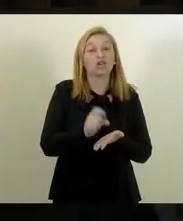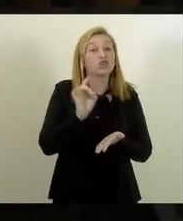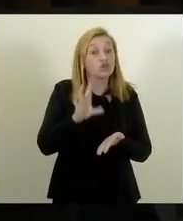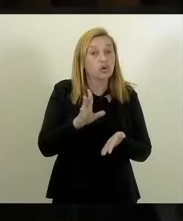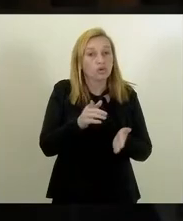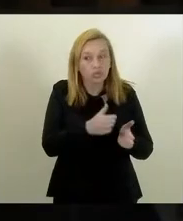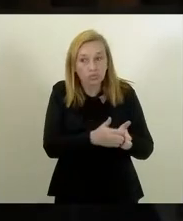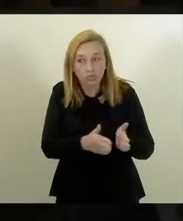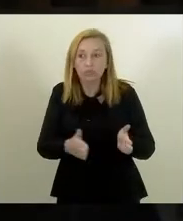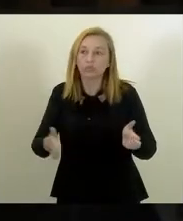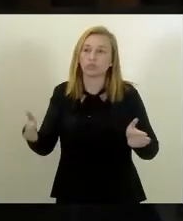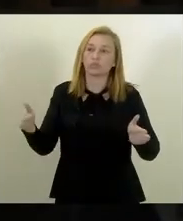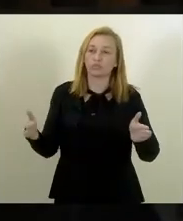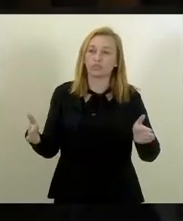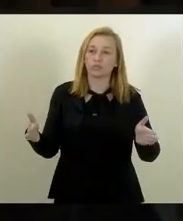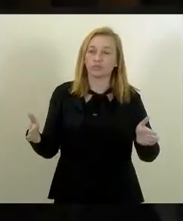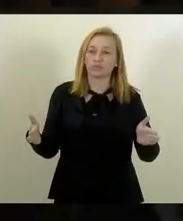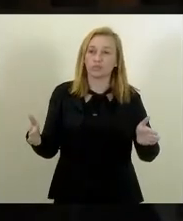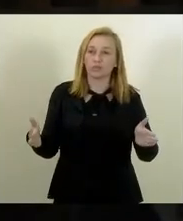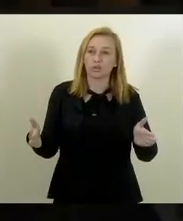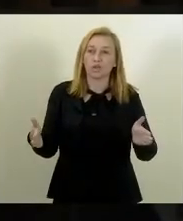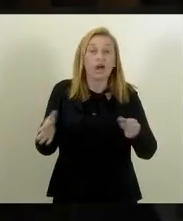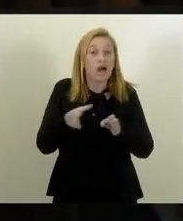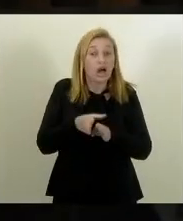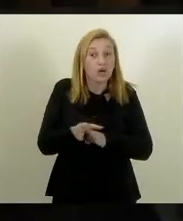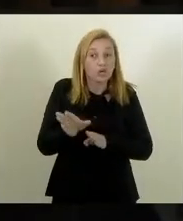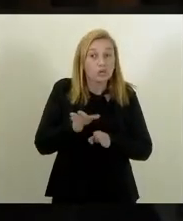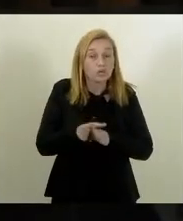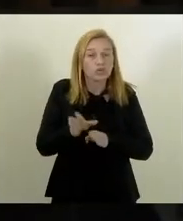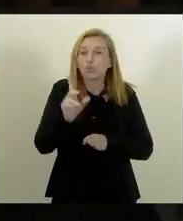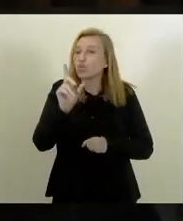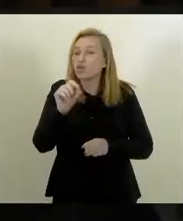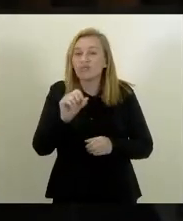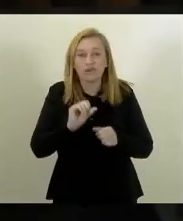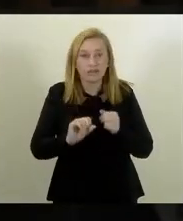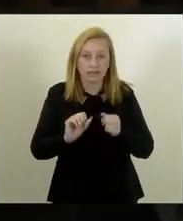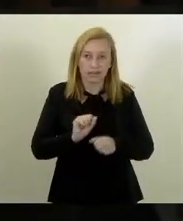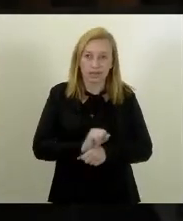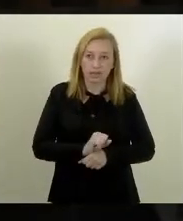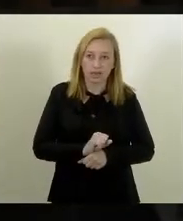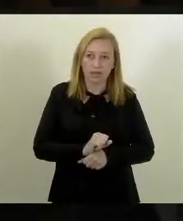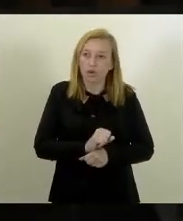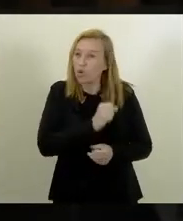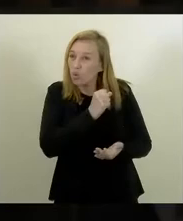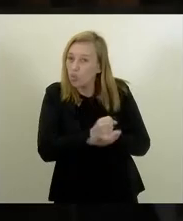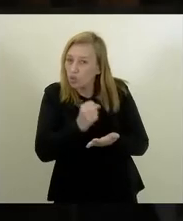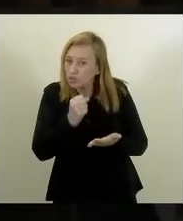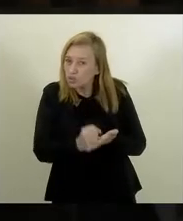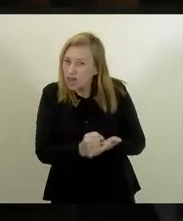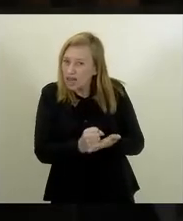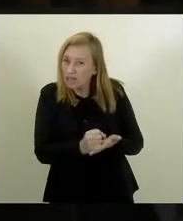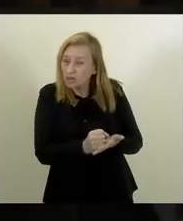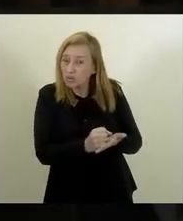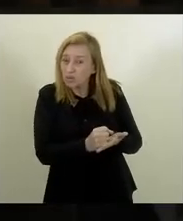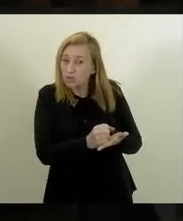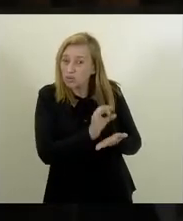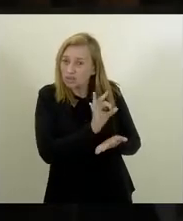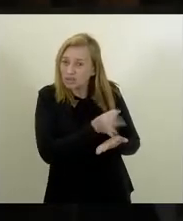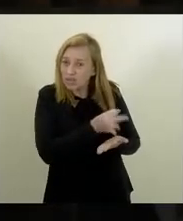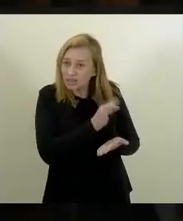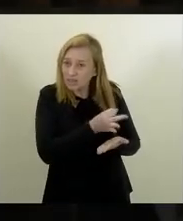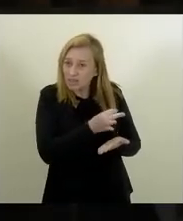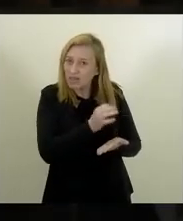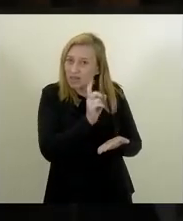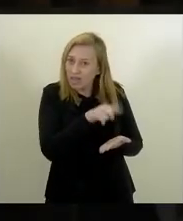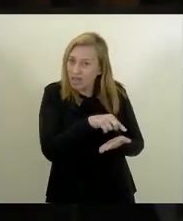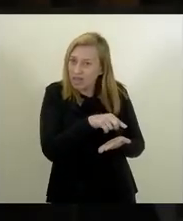processo. É a consulta sobre o que fazer. O contrato, especificamente, ela